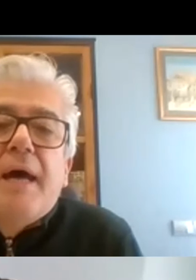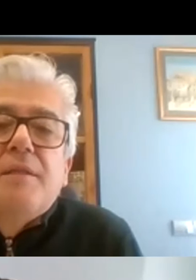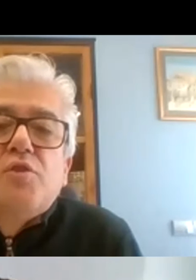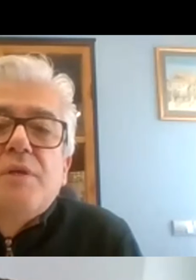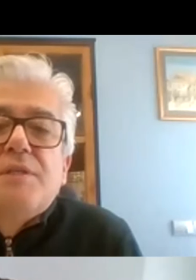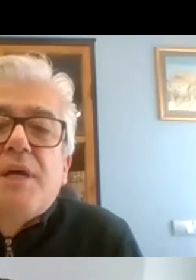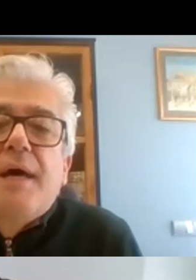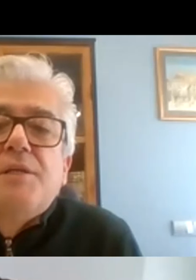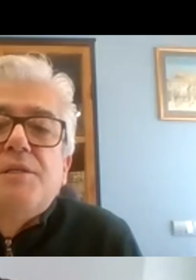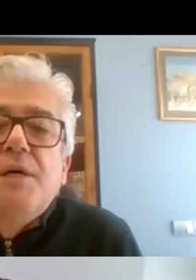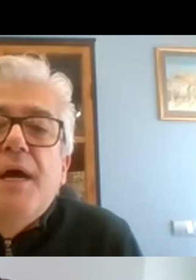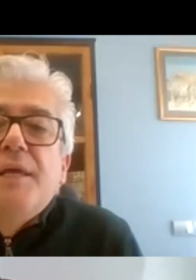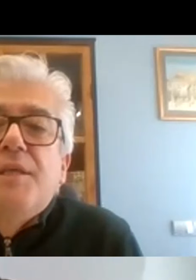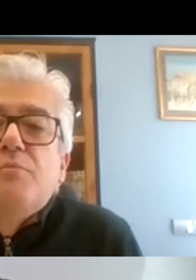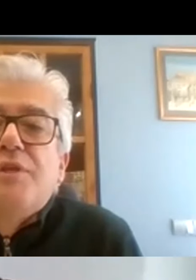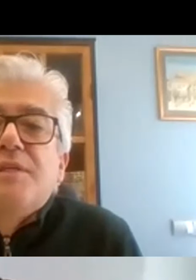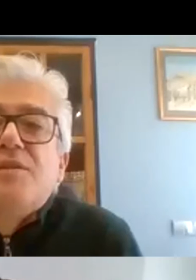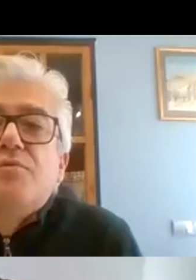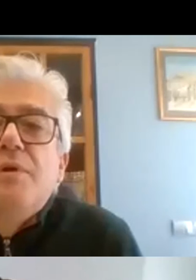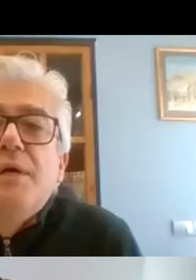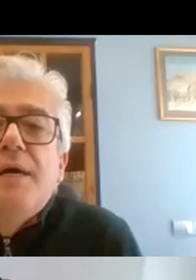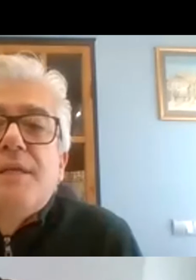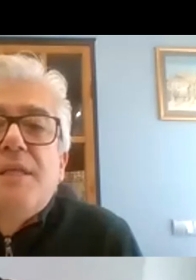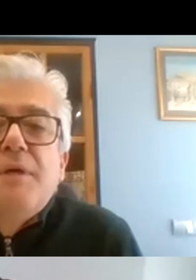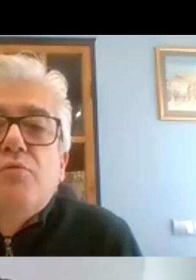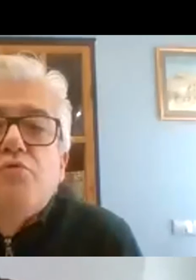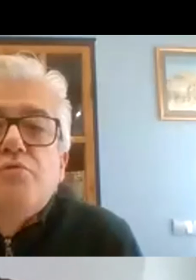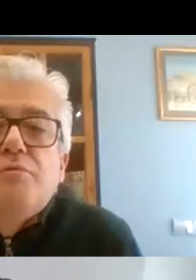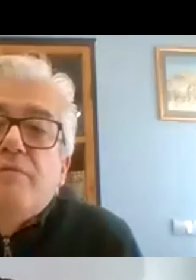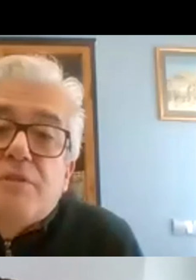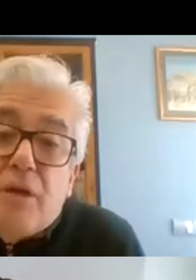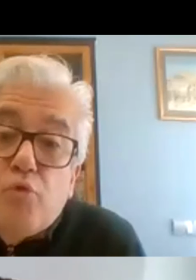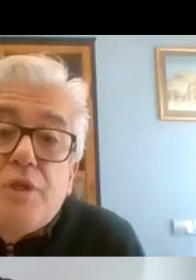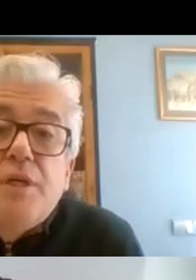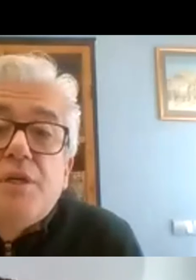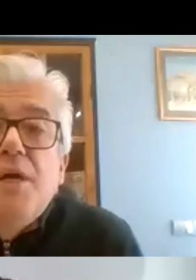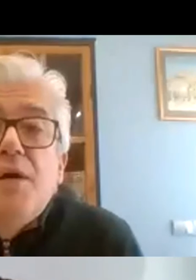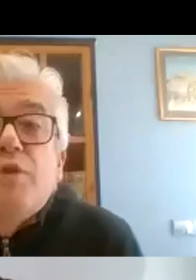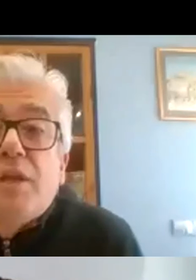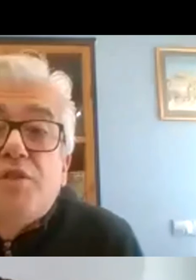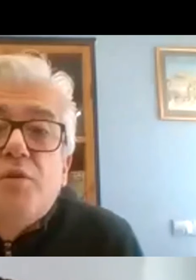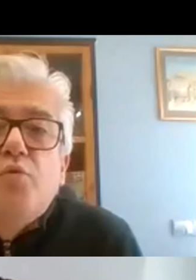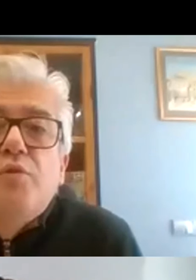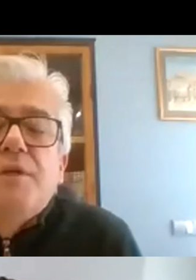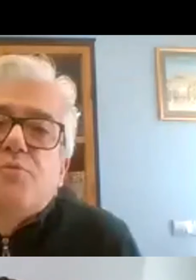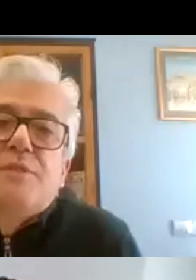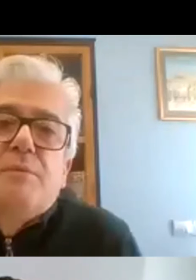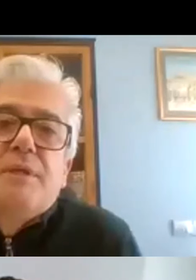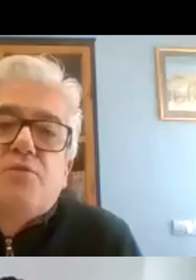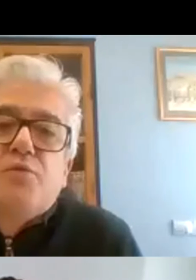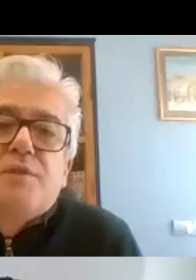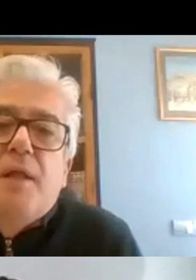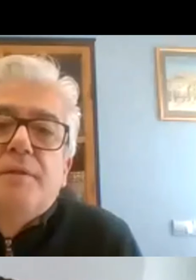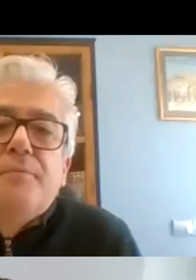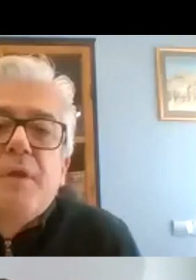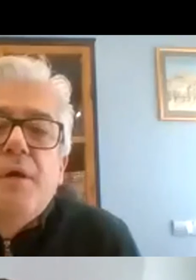da área das doenças raras em termos de acesso a tratamentos, novas tecnologias, cuidados de saúde e